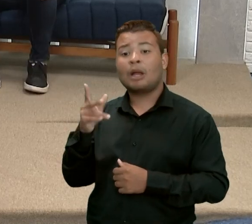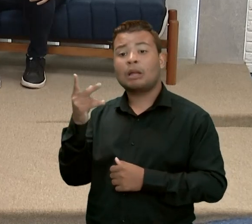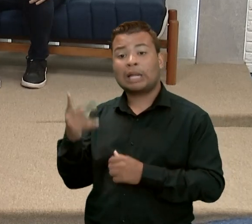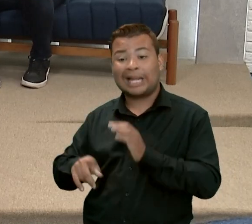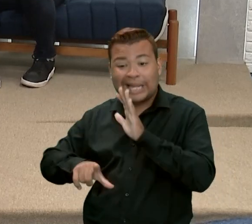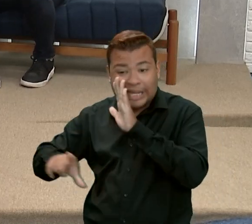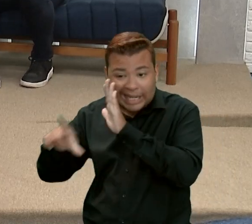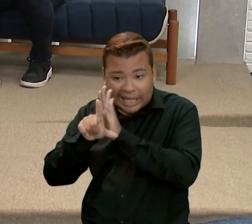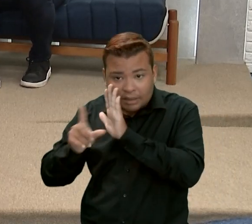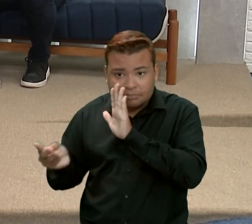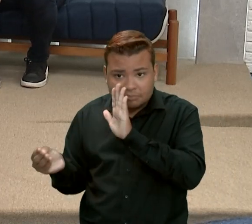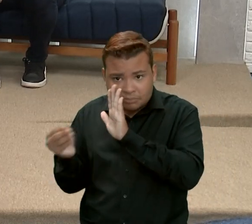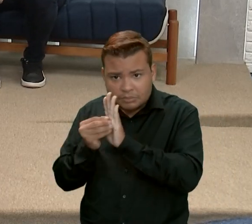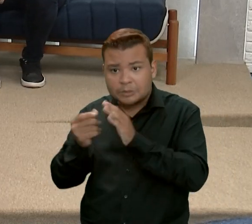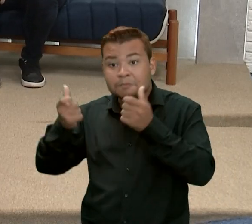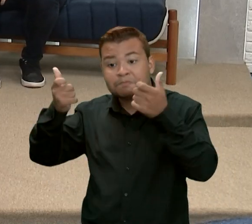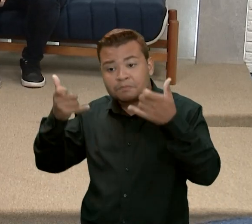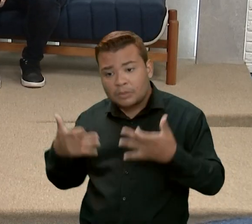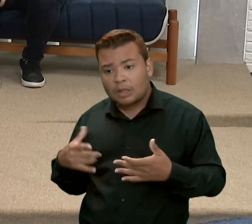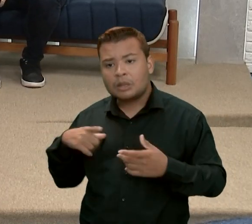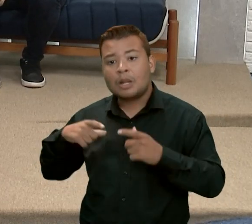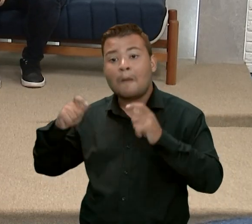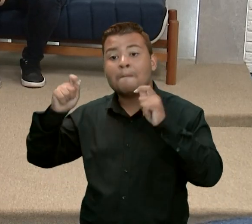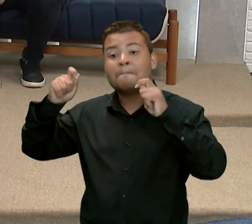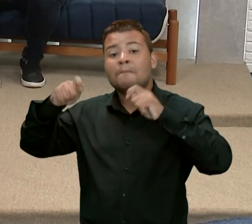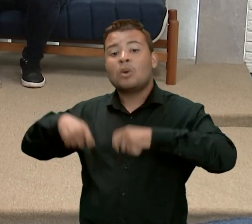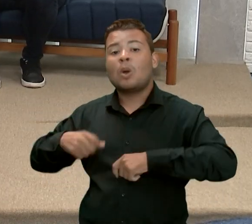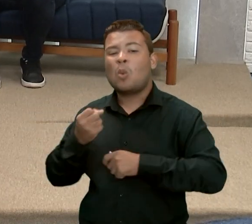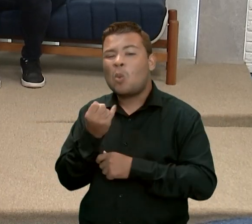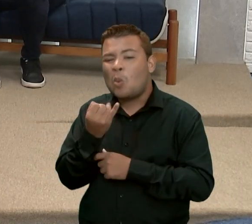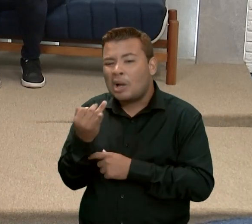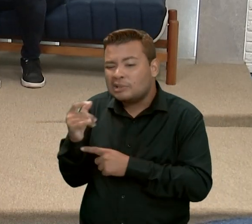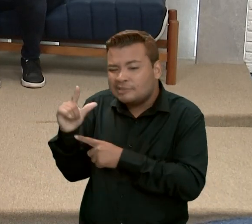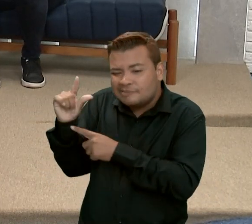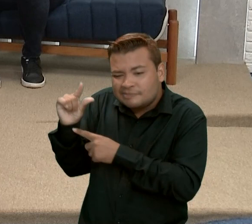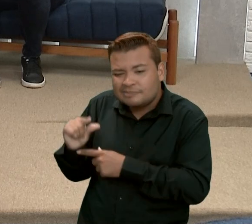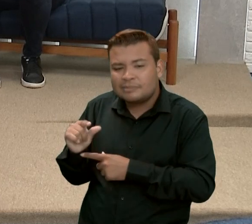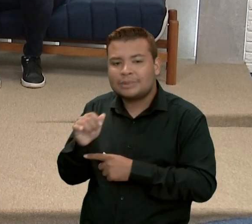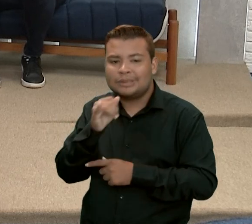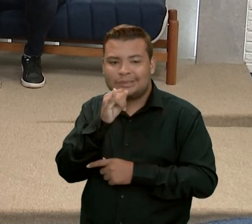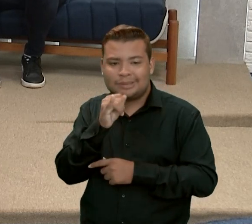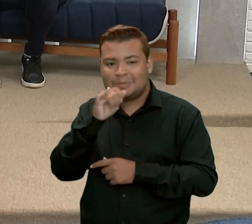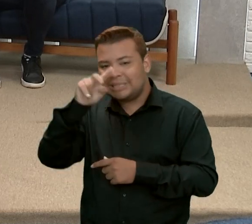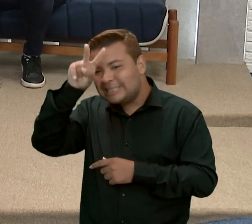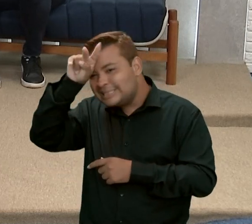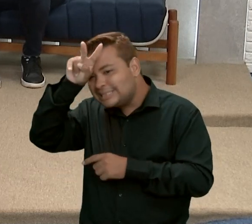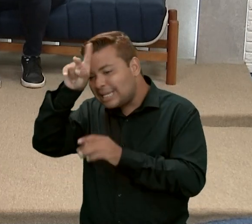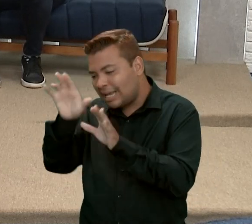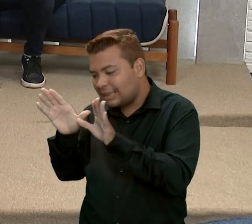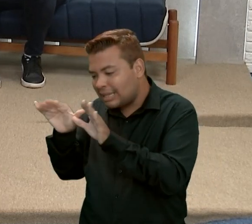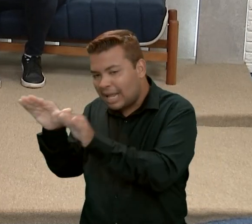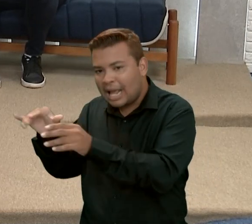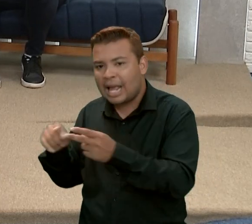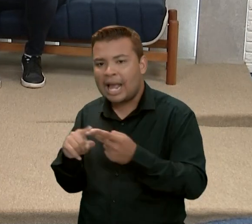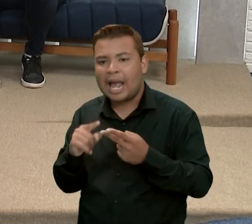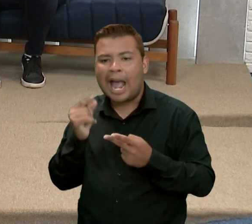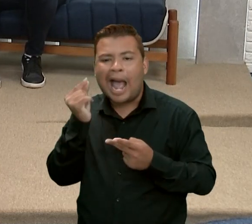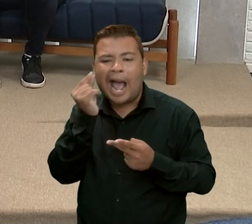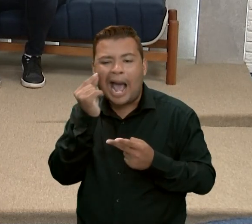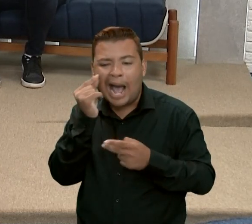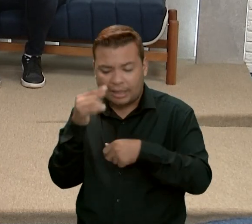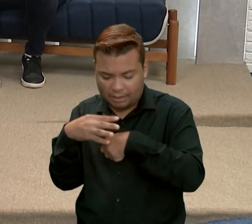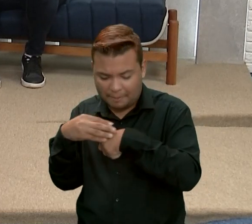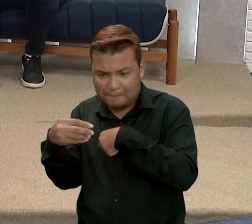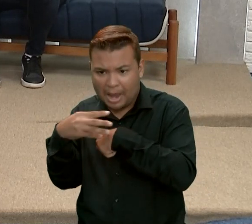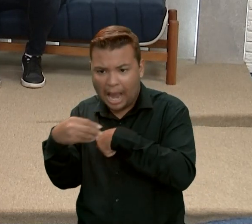a possibilidade de ter uma quantidade mínima ali de asas de insetos, de pelo de rato, em alimentos que a